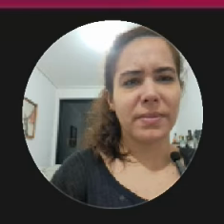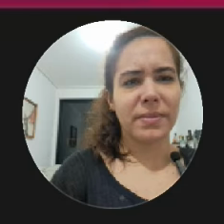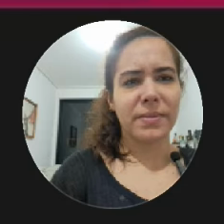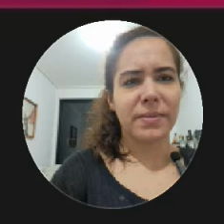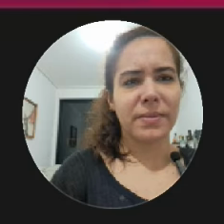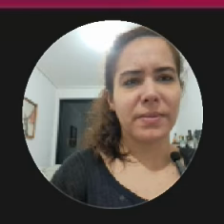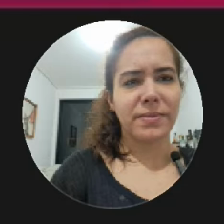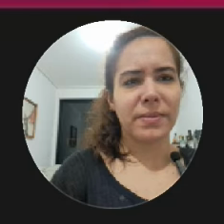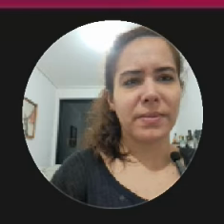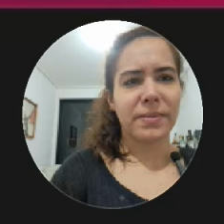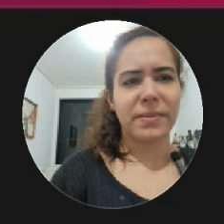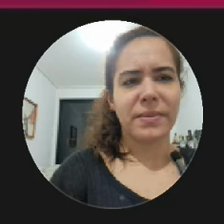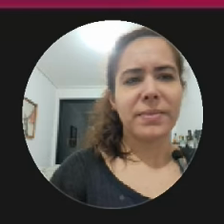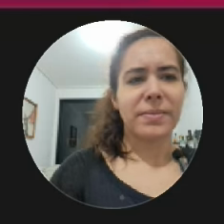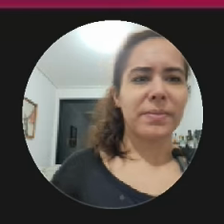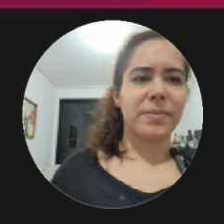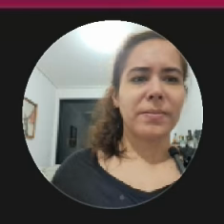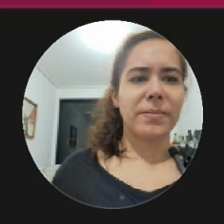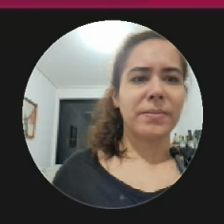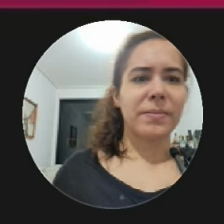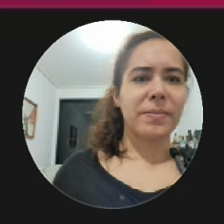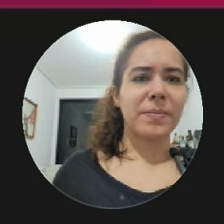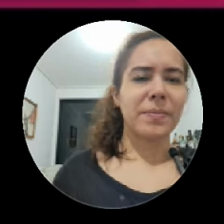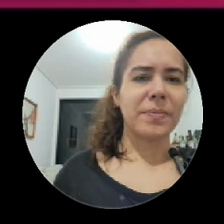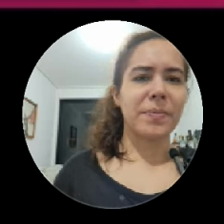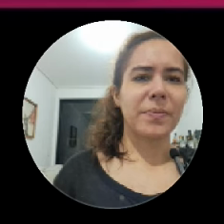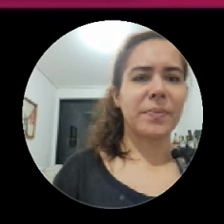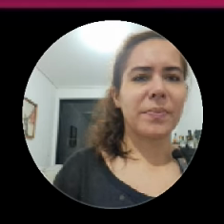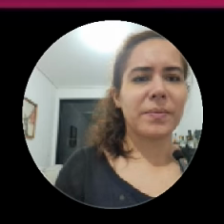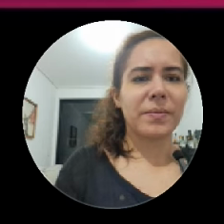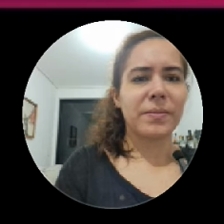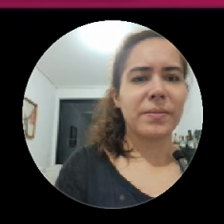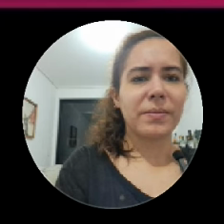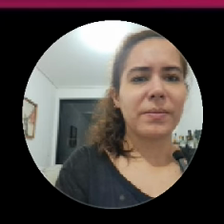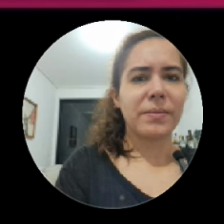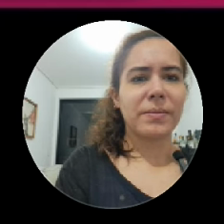Que você tá olhando aí? Os vizinhos tão brigando. Ai, tô com susto.